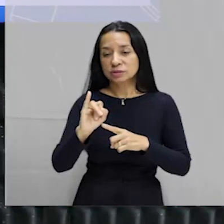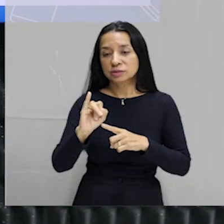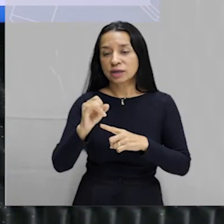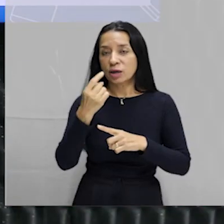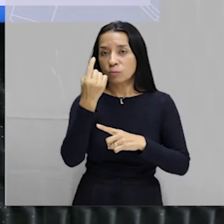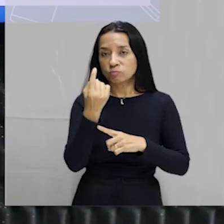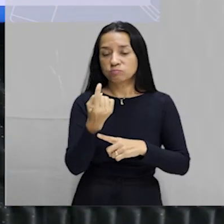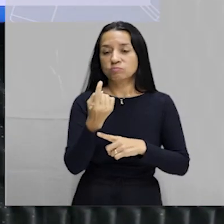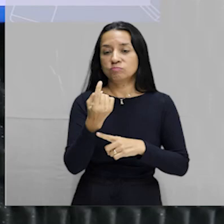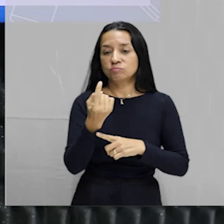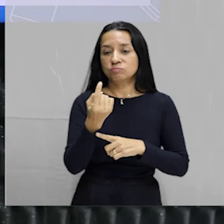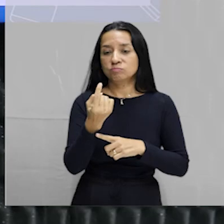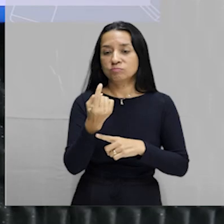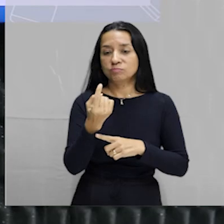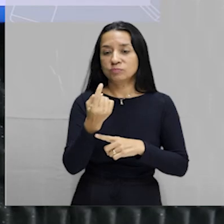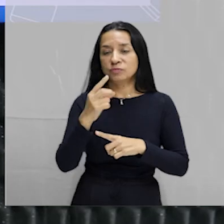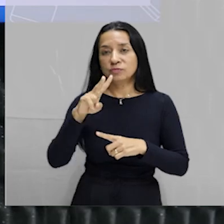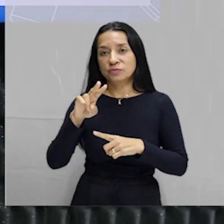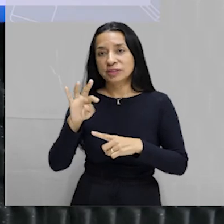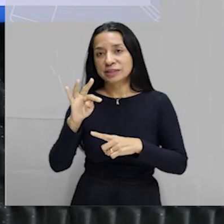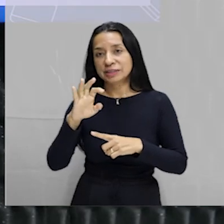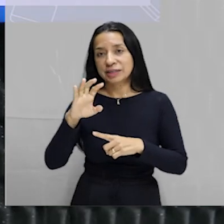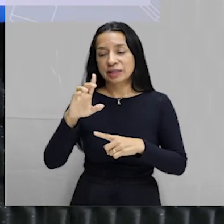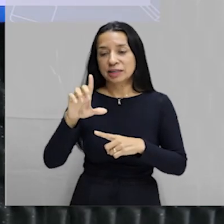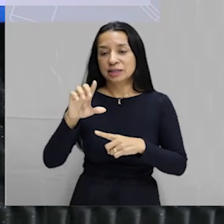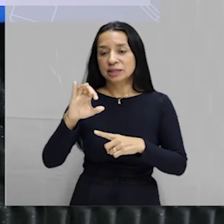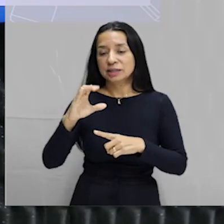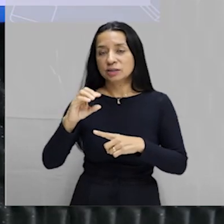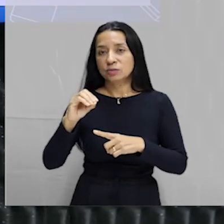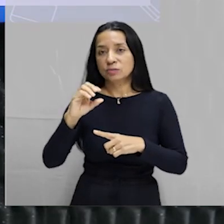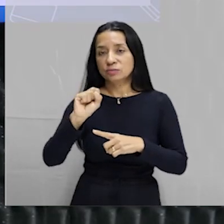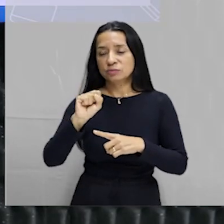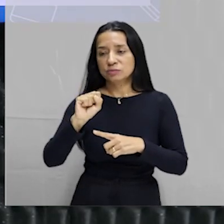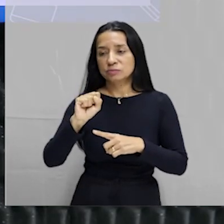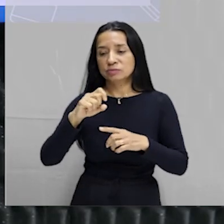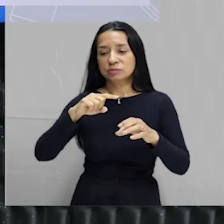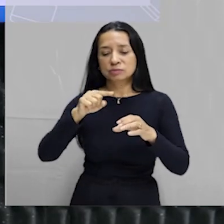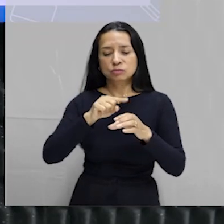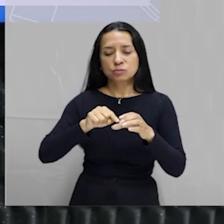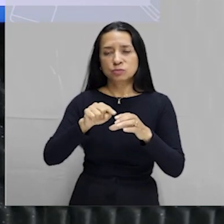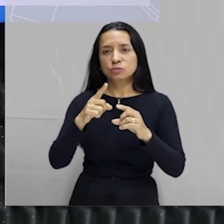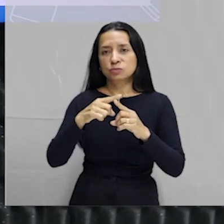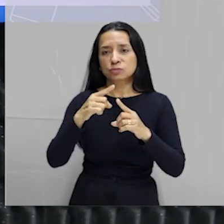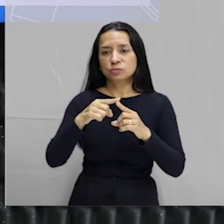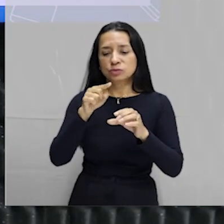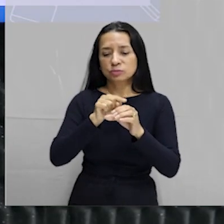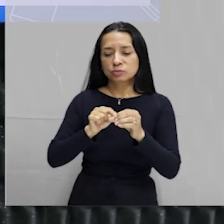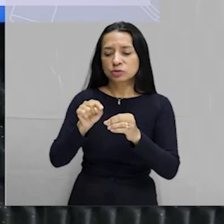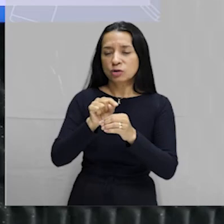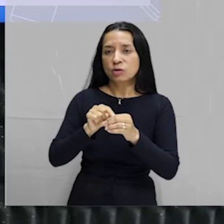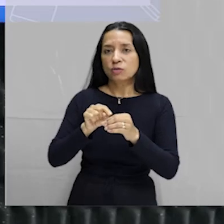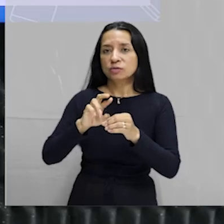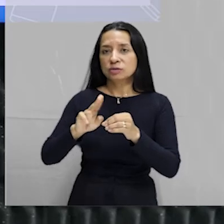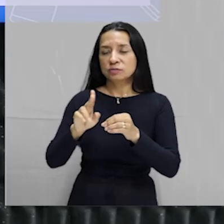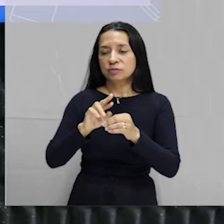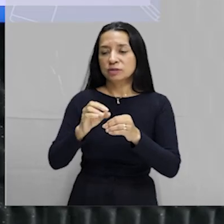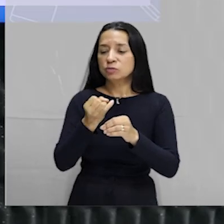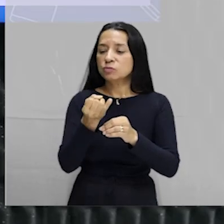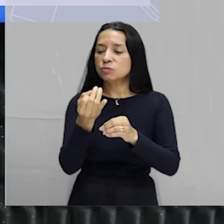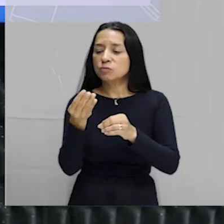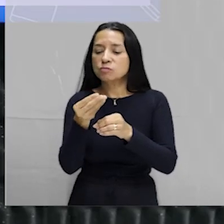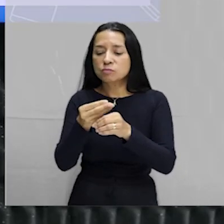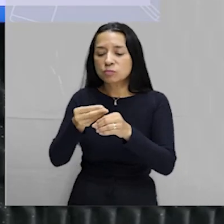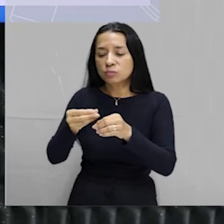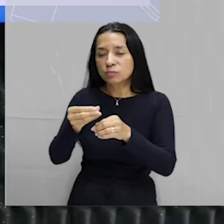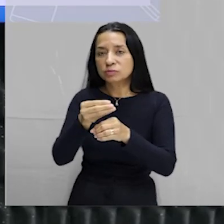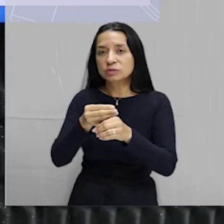de vitelo. Lembra o que a gente estudou dos tipos de ovos que diferenciavam-se de acordo com a quantidade de vitelo, que é